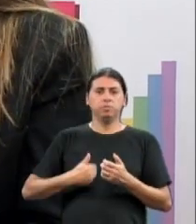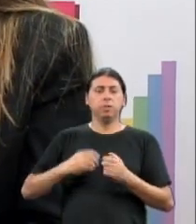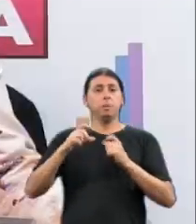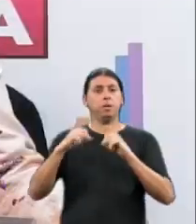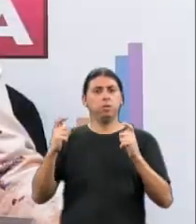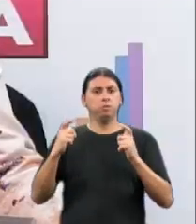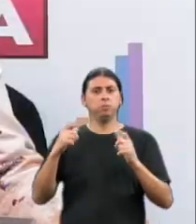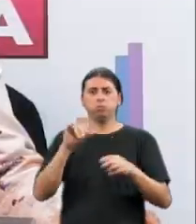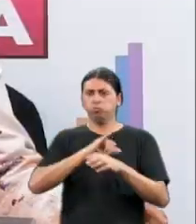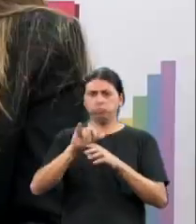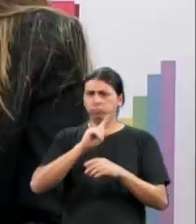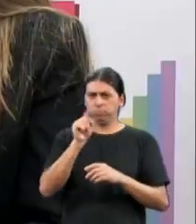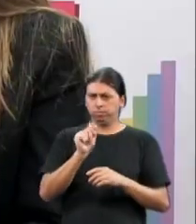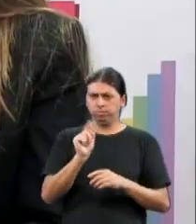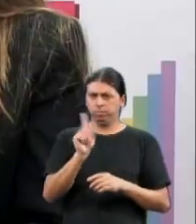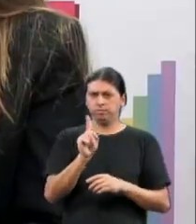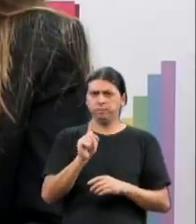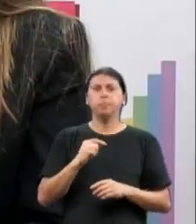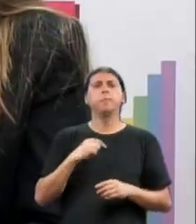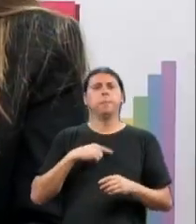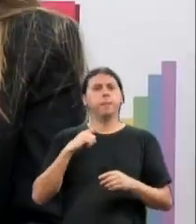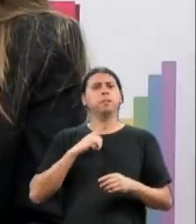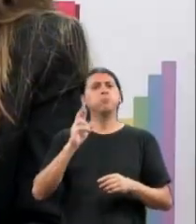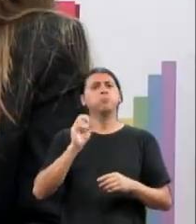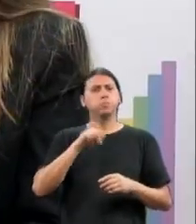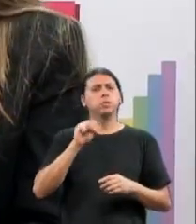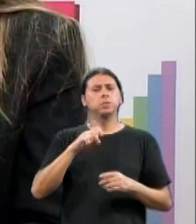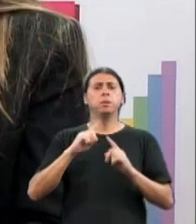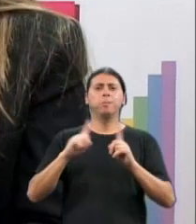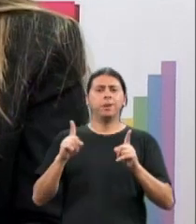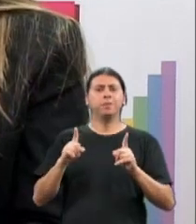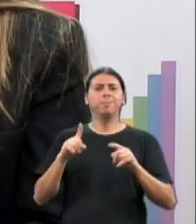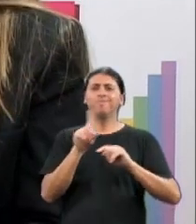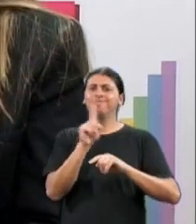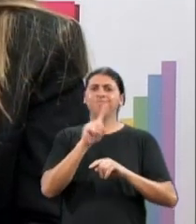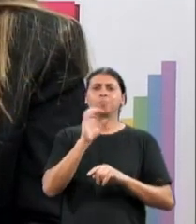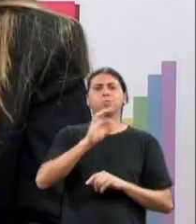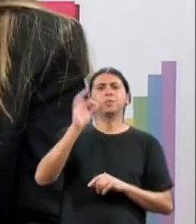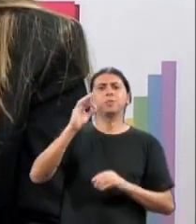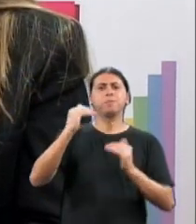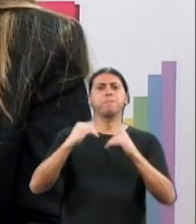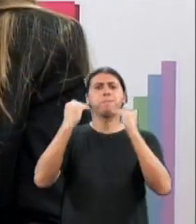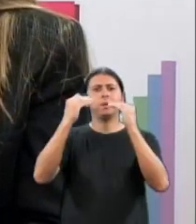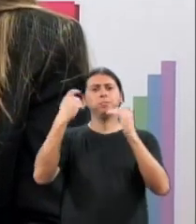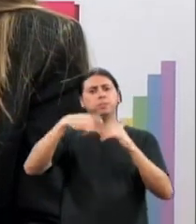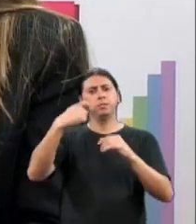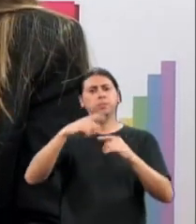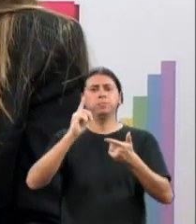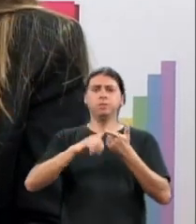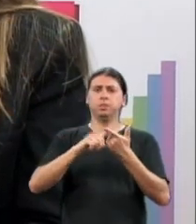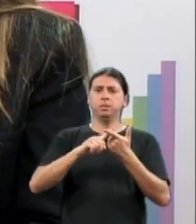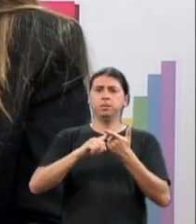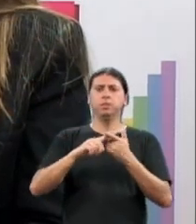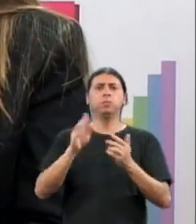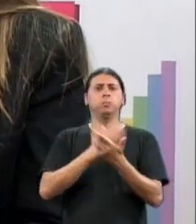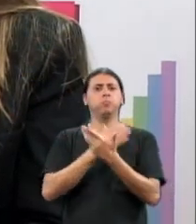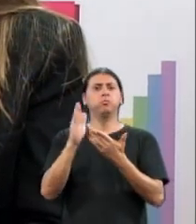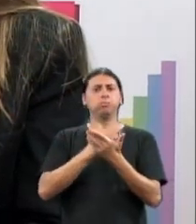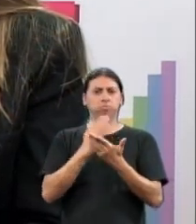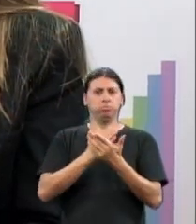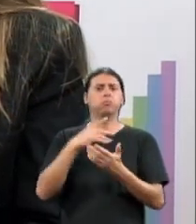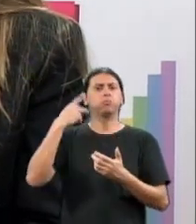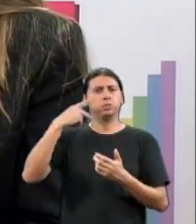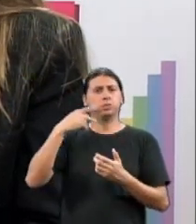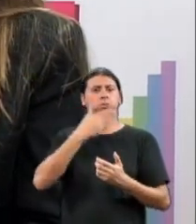não ocorre. Digamos que ocorre, mas não na proporção necessária, porque muitas vezes as políticas